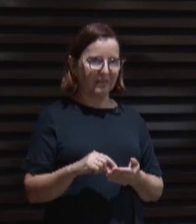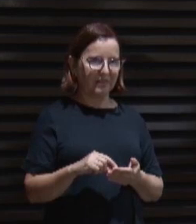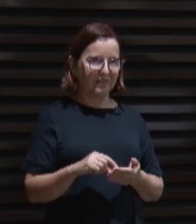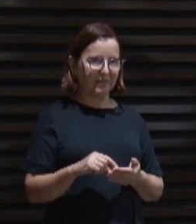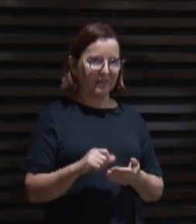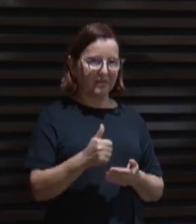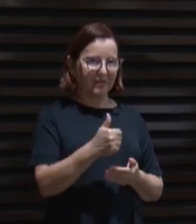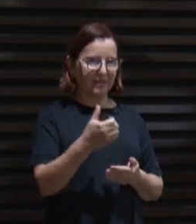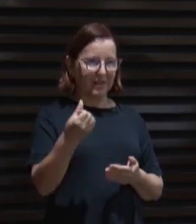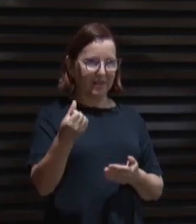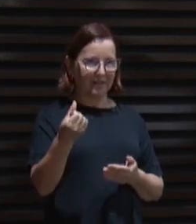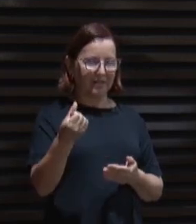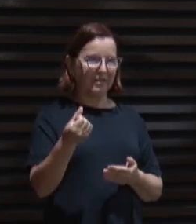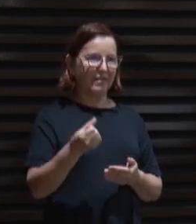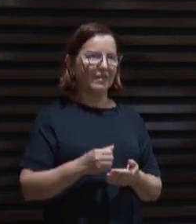16.